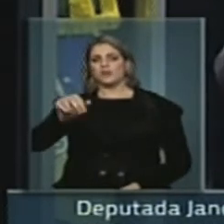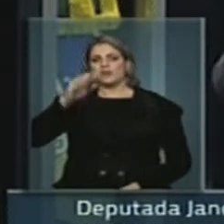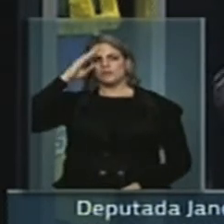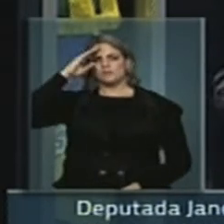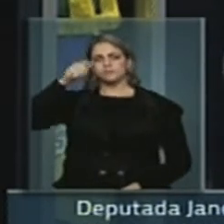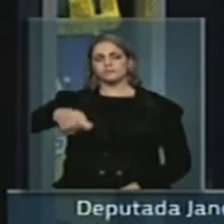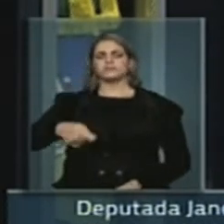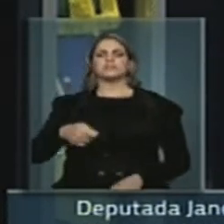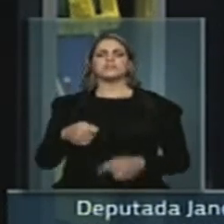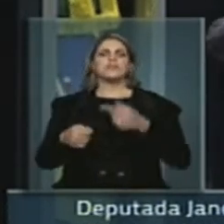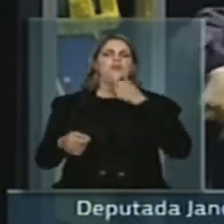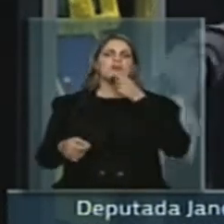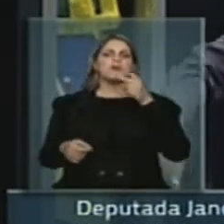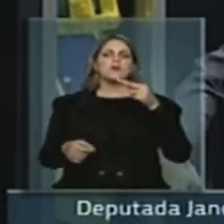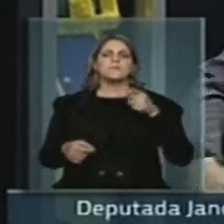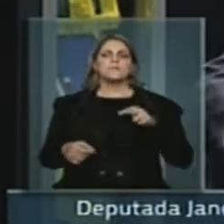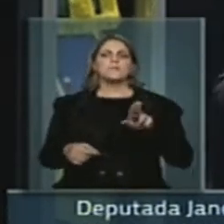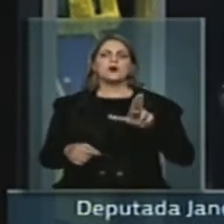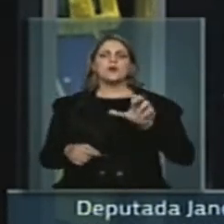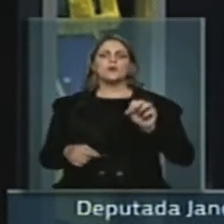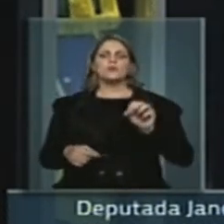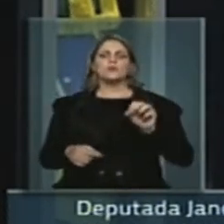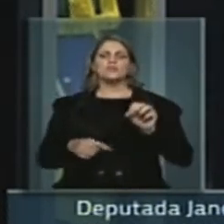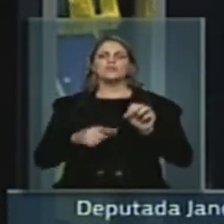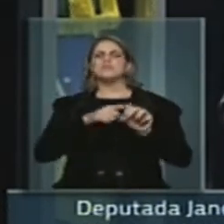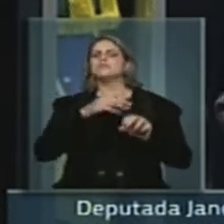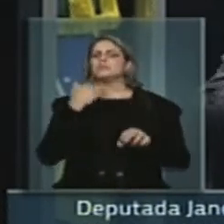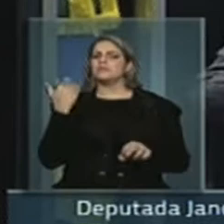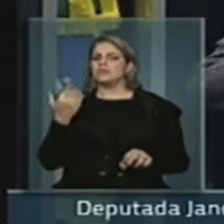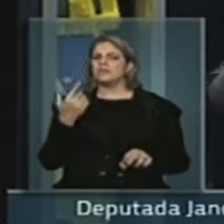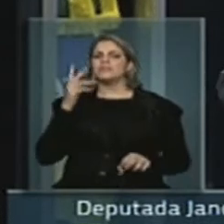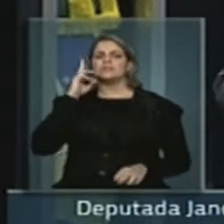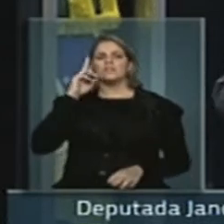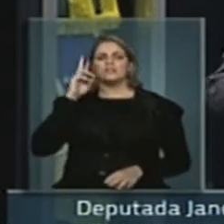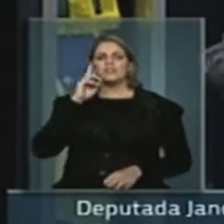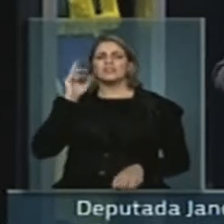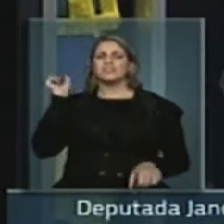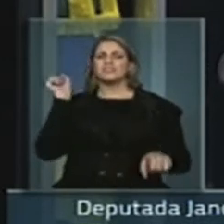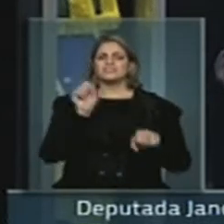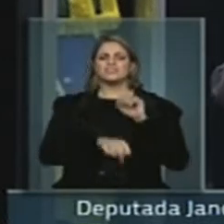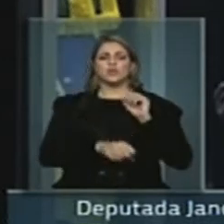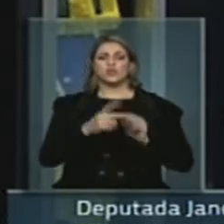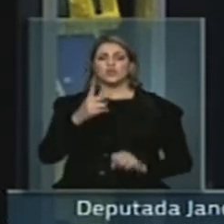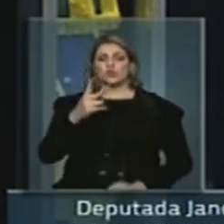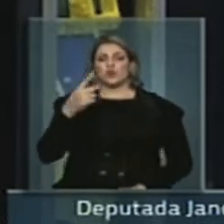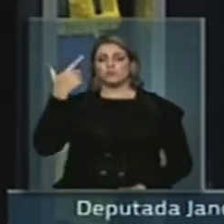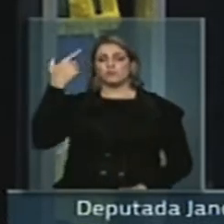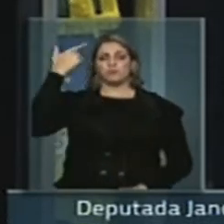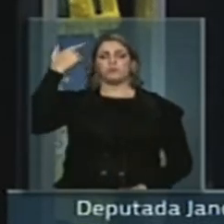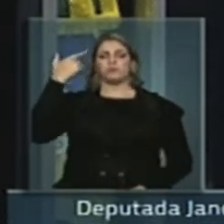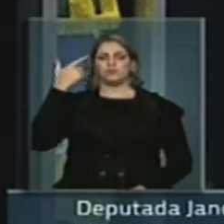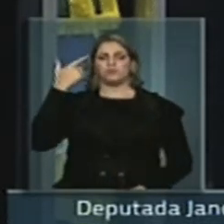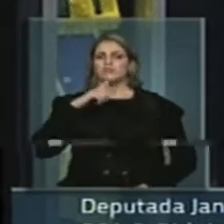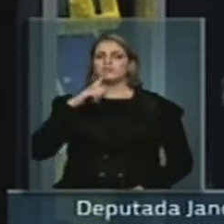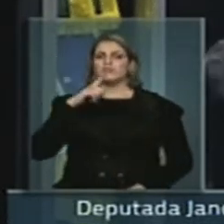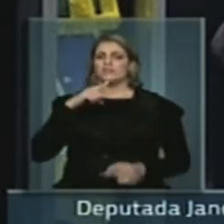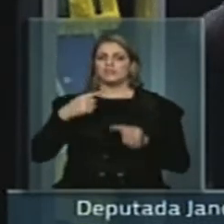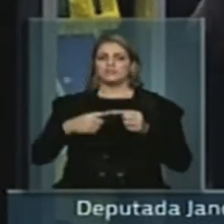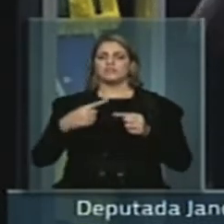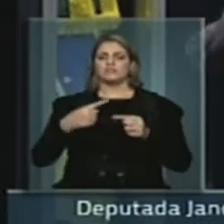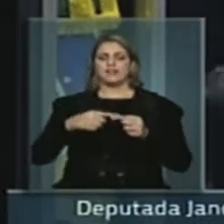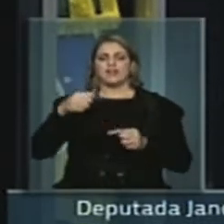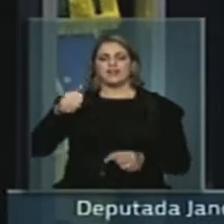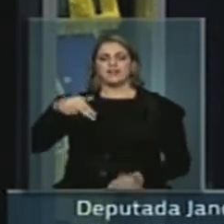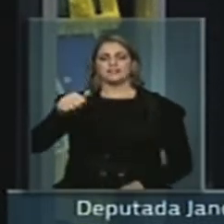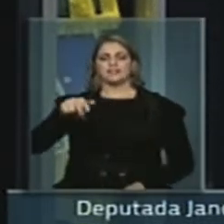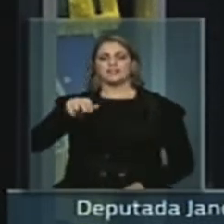como Paulo Fanteles, pai do vereador que aqui falou agora há pouco, que foi assassinado com 2 tiros no crânio em Ananindeua, como